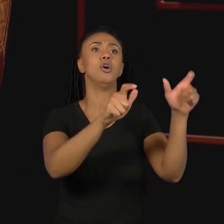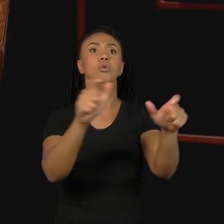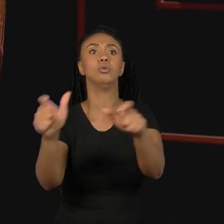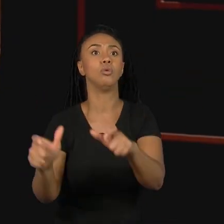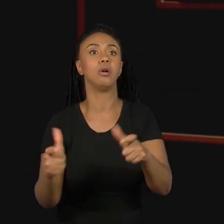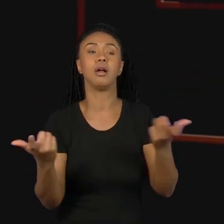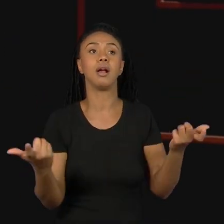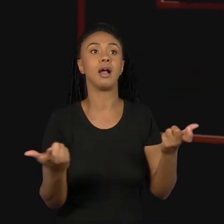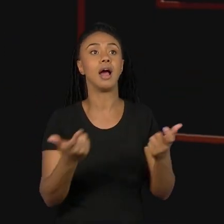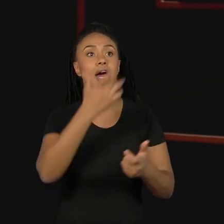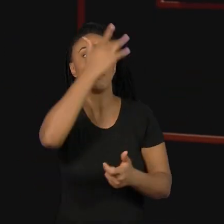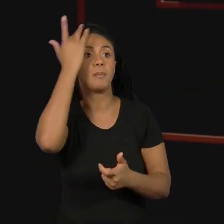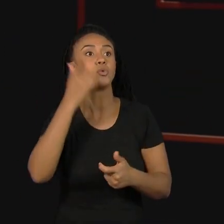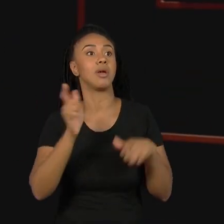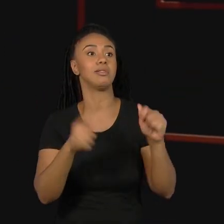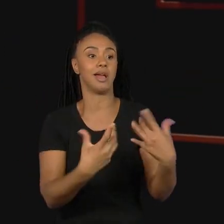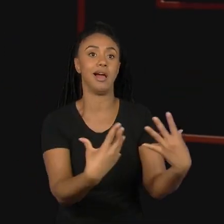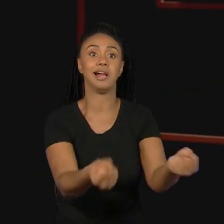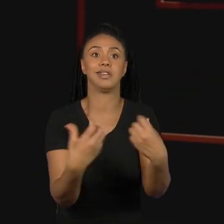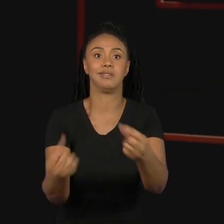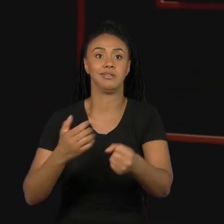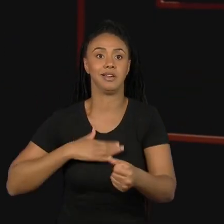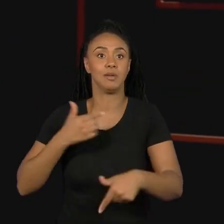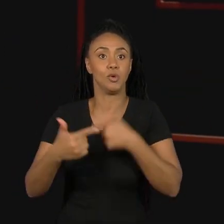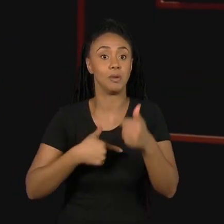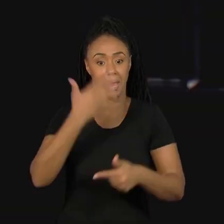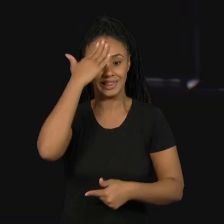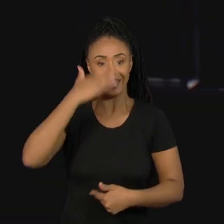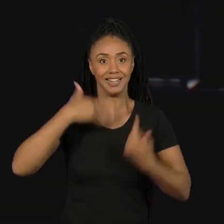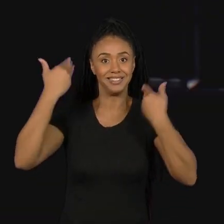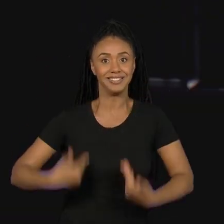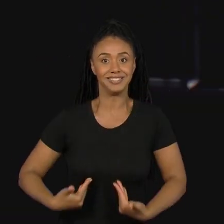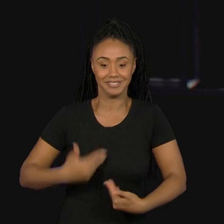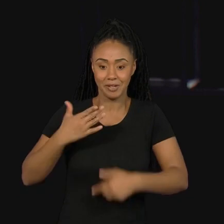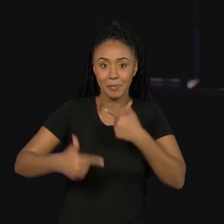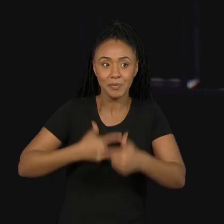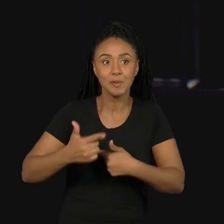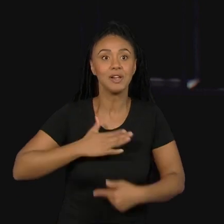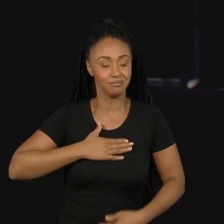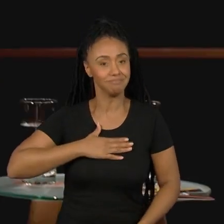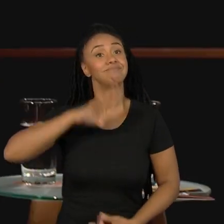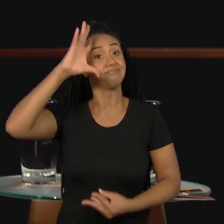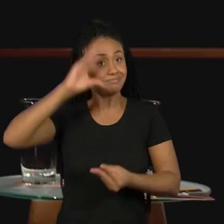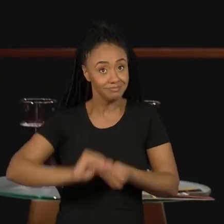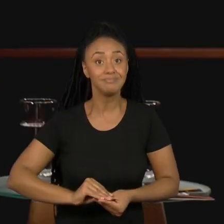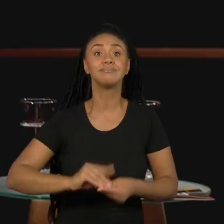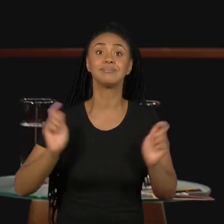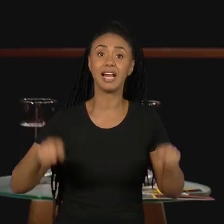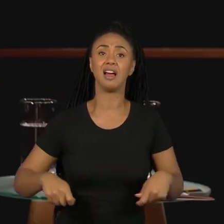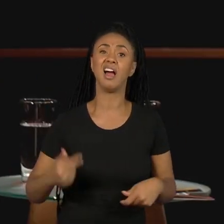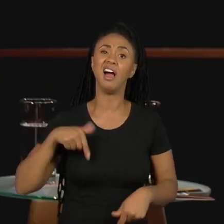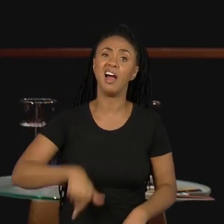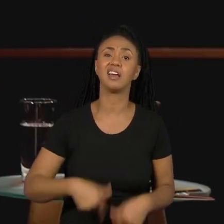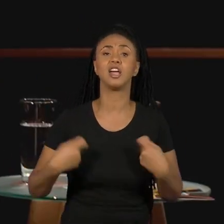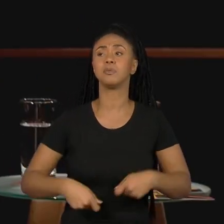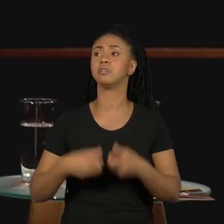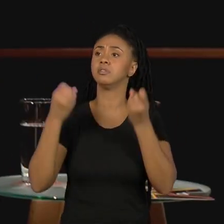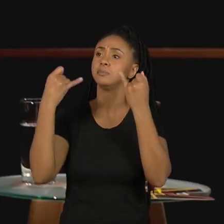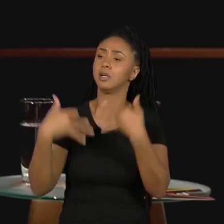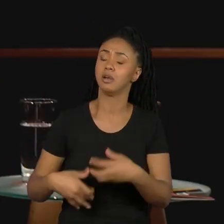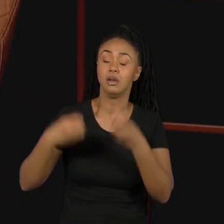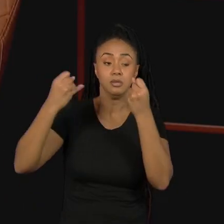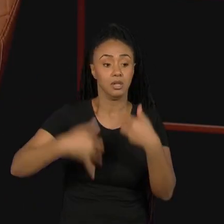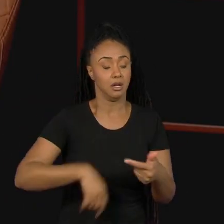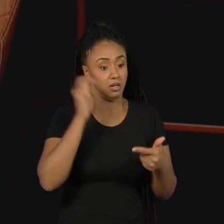os receptores que entendem aquilo que eu faço. Sempre dizer que está explicando, é canseira. Eu sou bem acolhido por gente